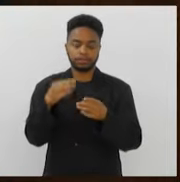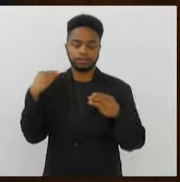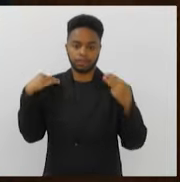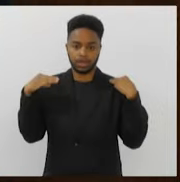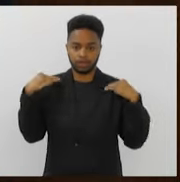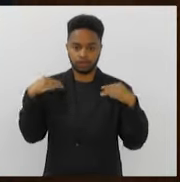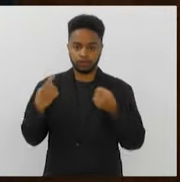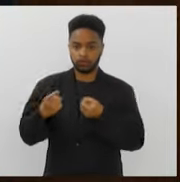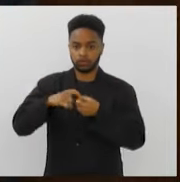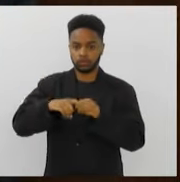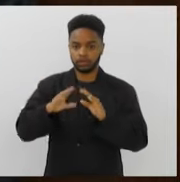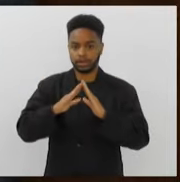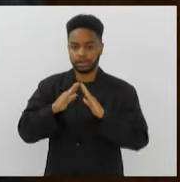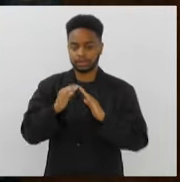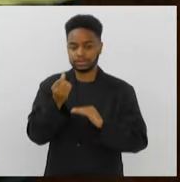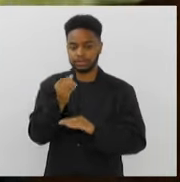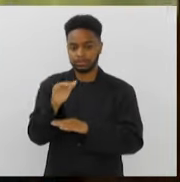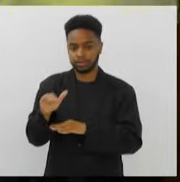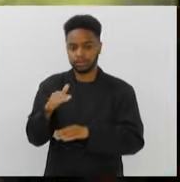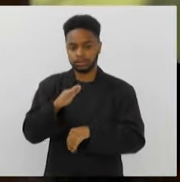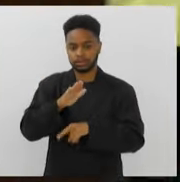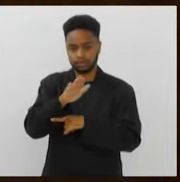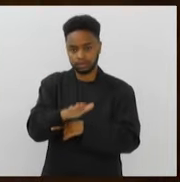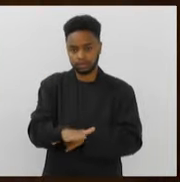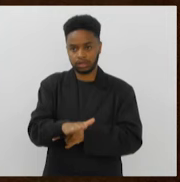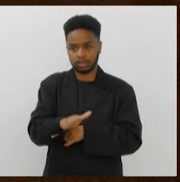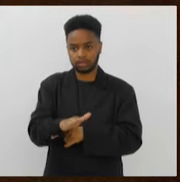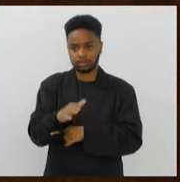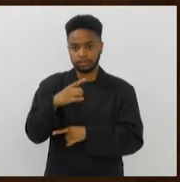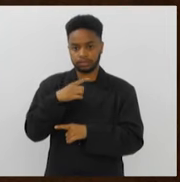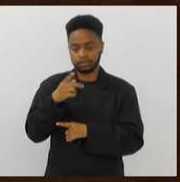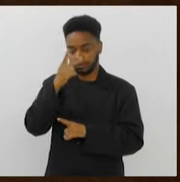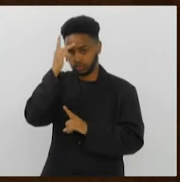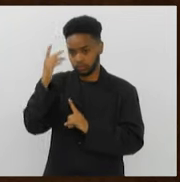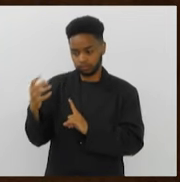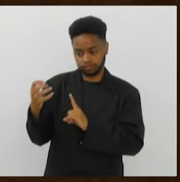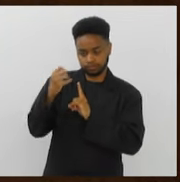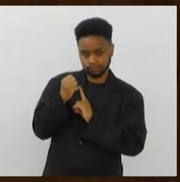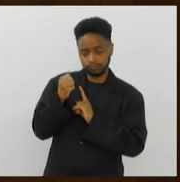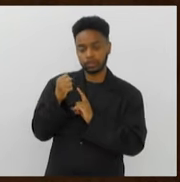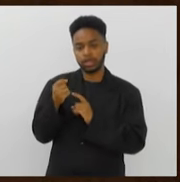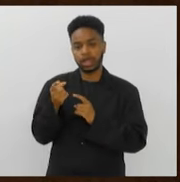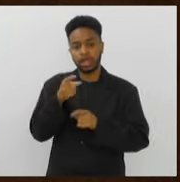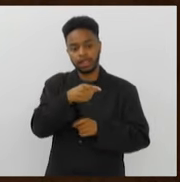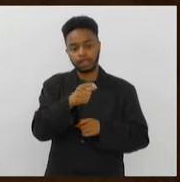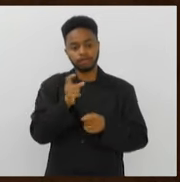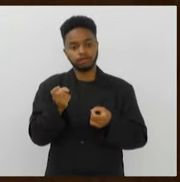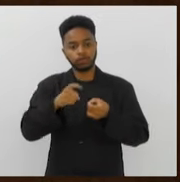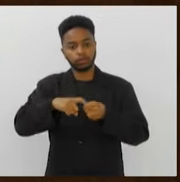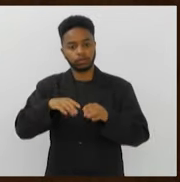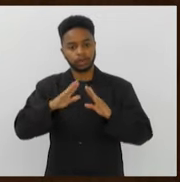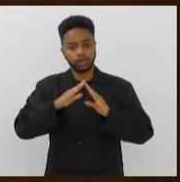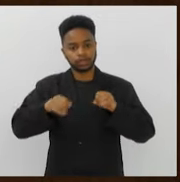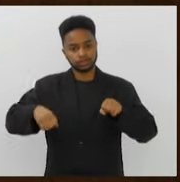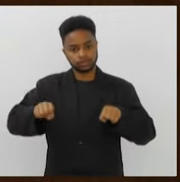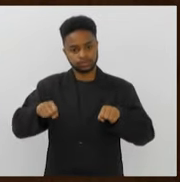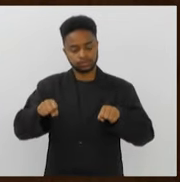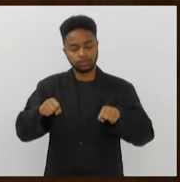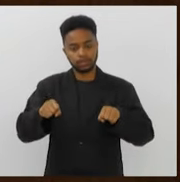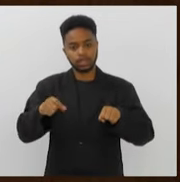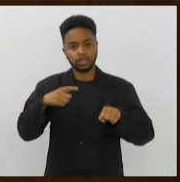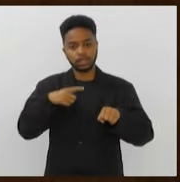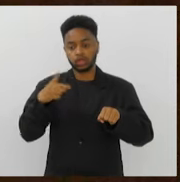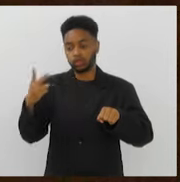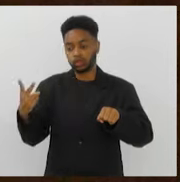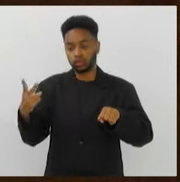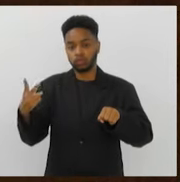casa, 6:30 da tarde, foi abordado. Ele estava, o Leandro, sargento da Marinha, voltando para sua casa em sua motocicleta, foi abordado por